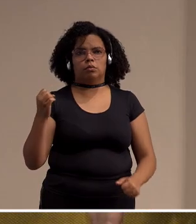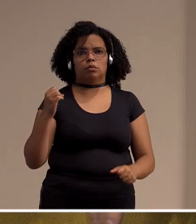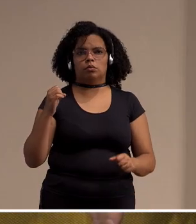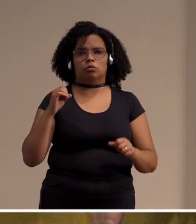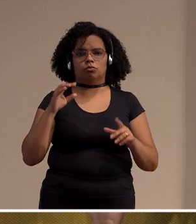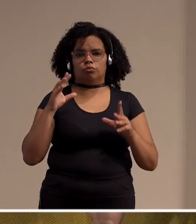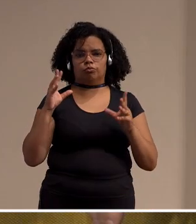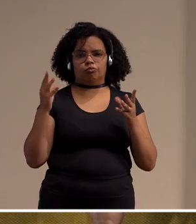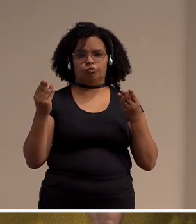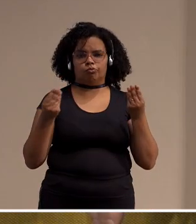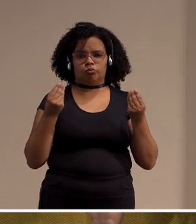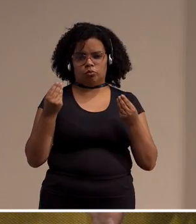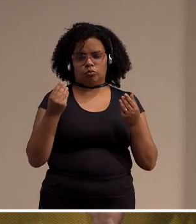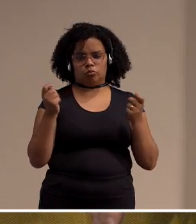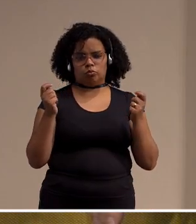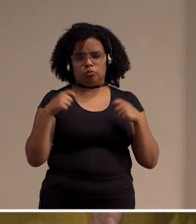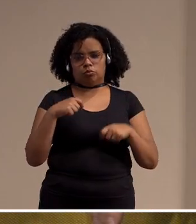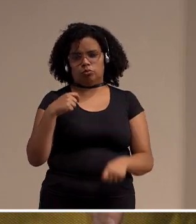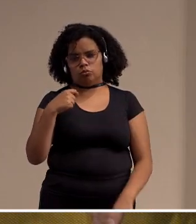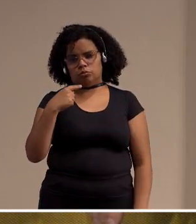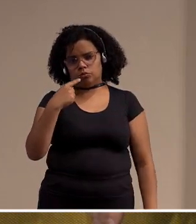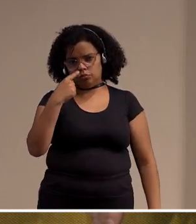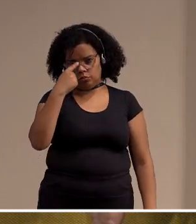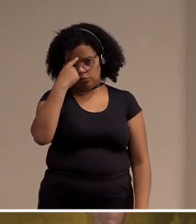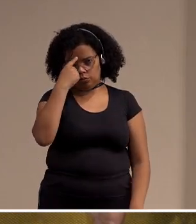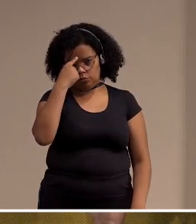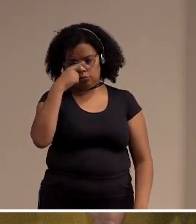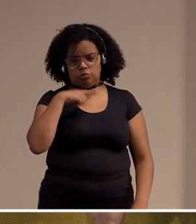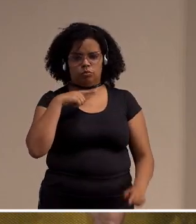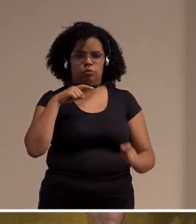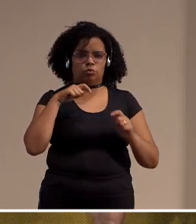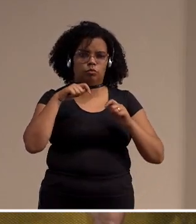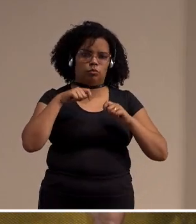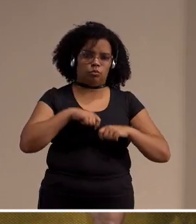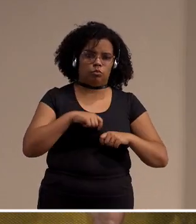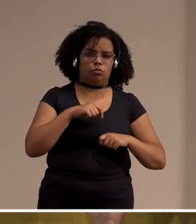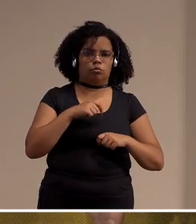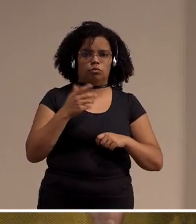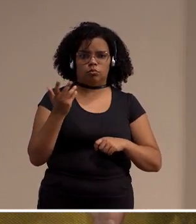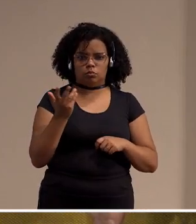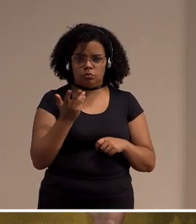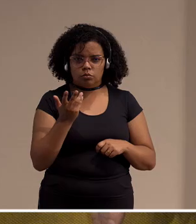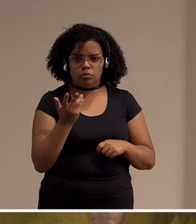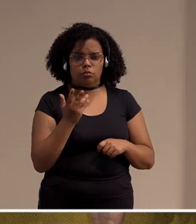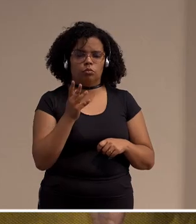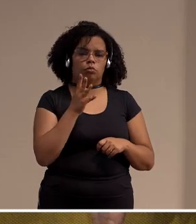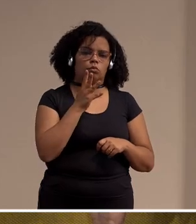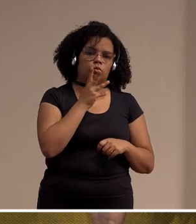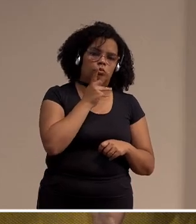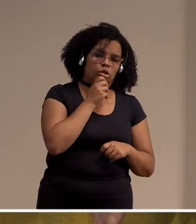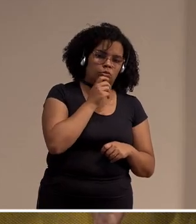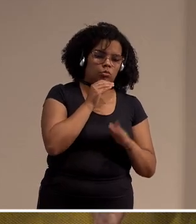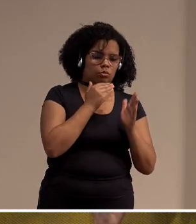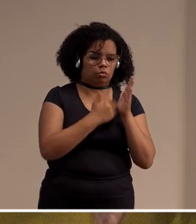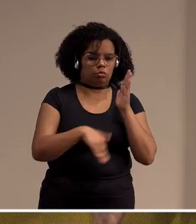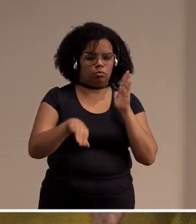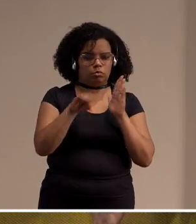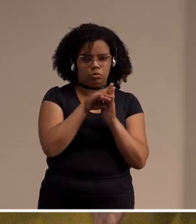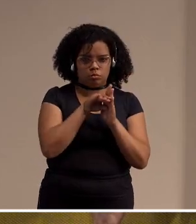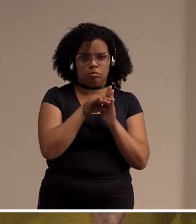creo que a ficción científica tiene esa capacidad de acelerar o presente o exagerar presente, y